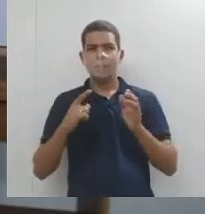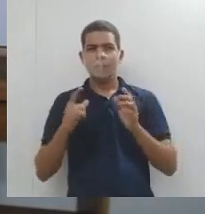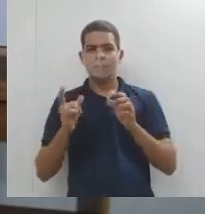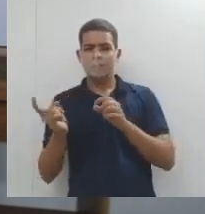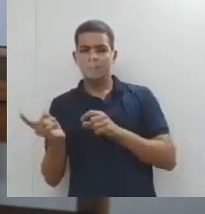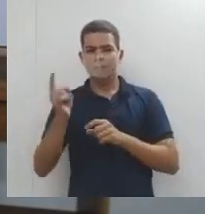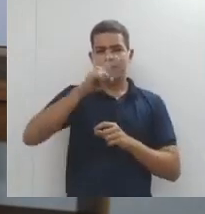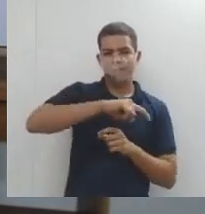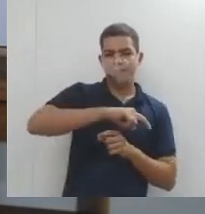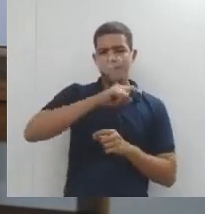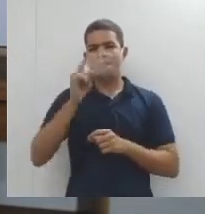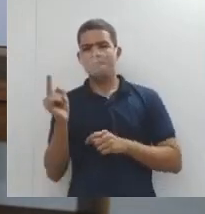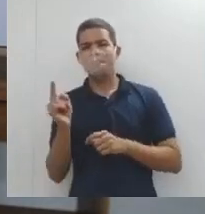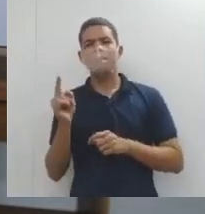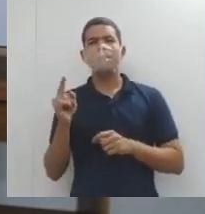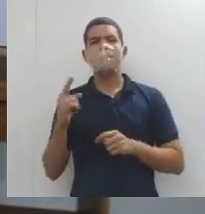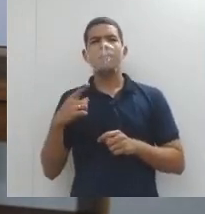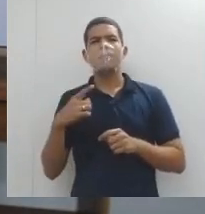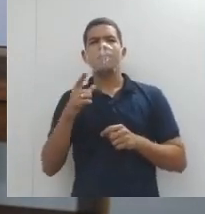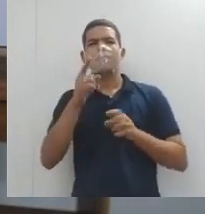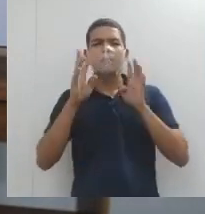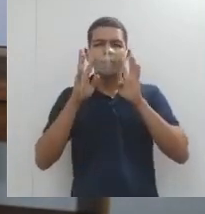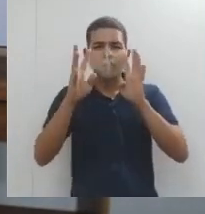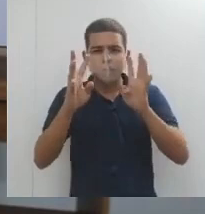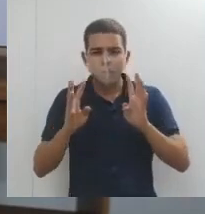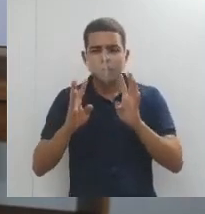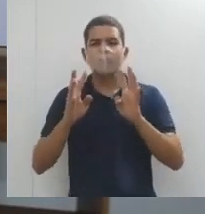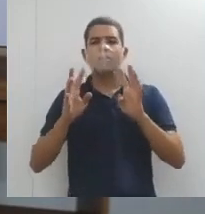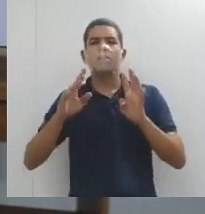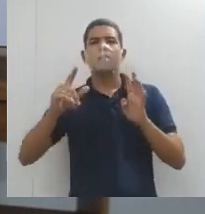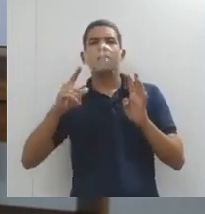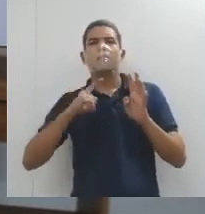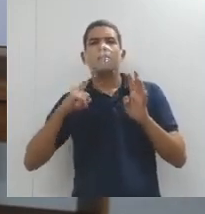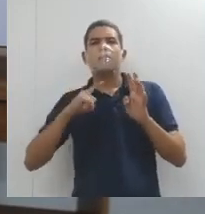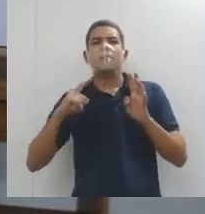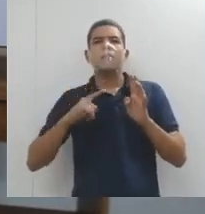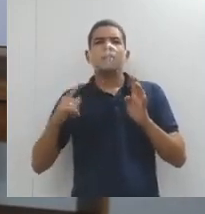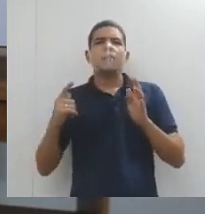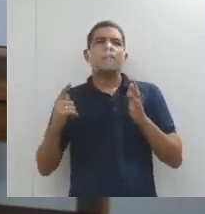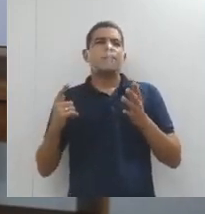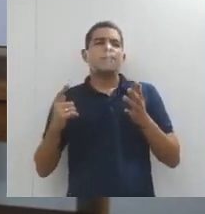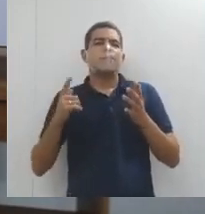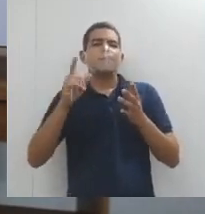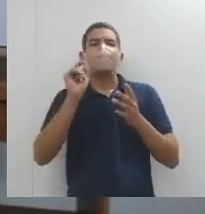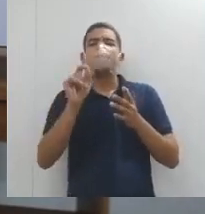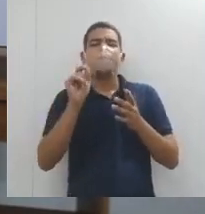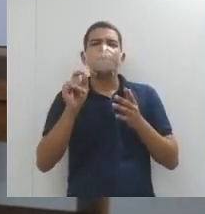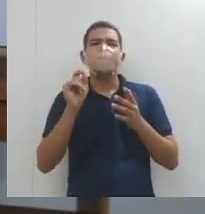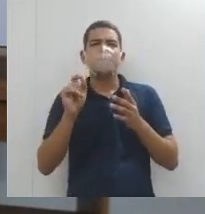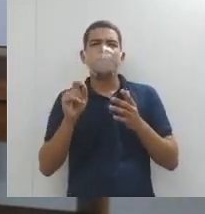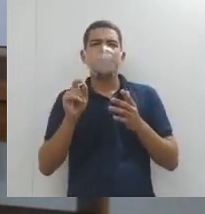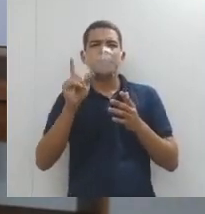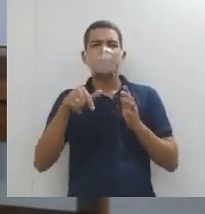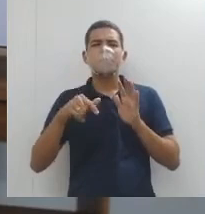transitividade verbal, eu quero chamar a atenção de vocês para um aspecto que é o seguinte: é